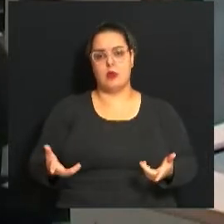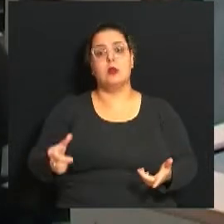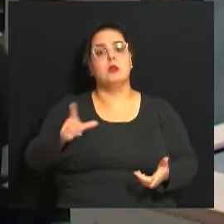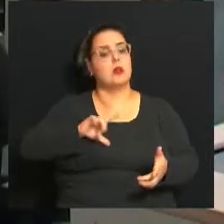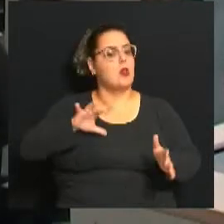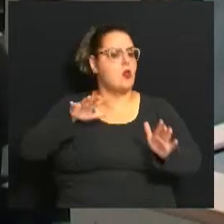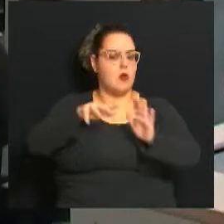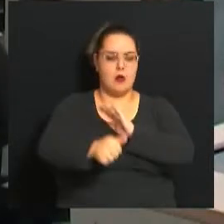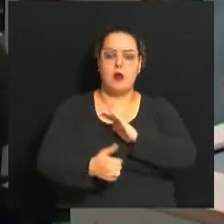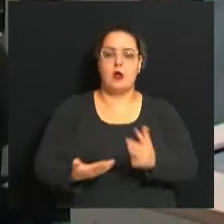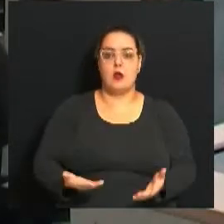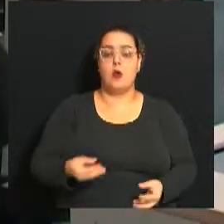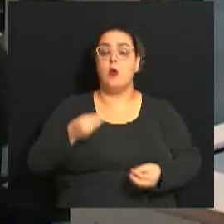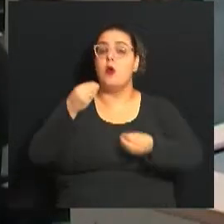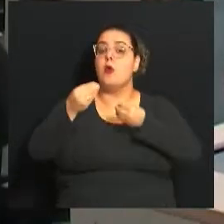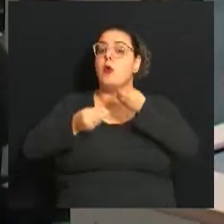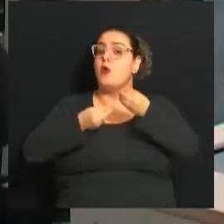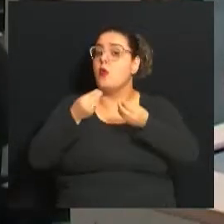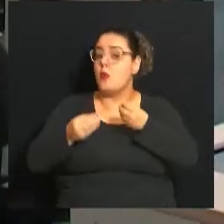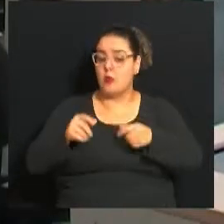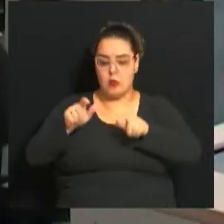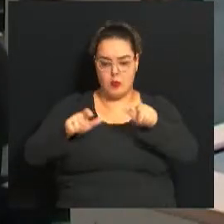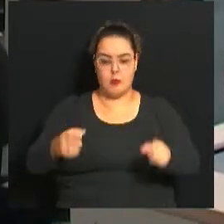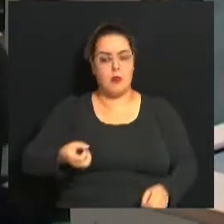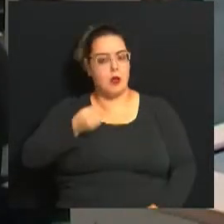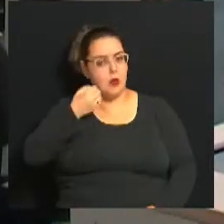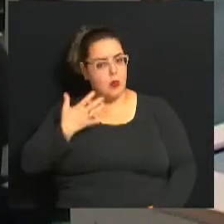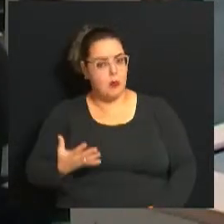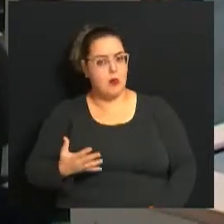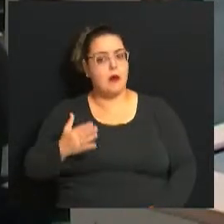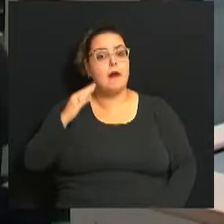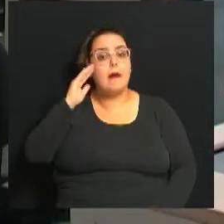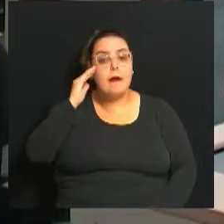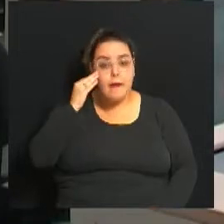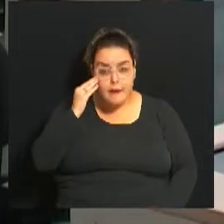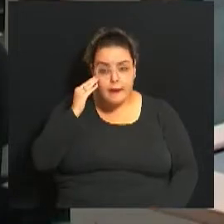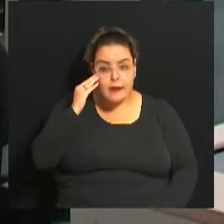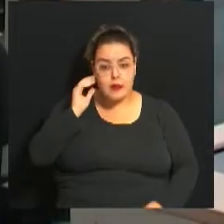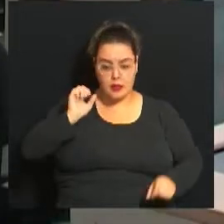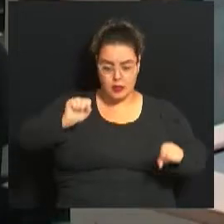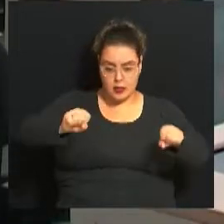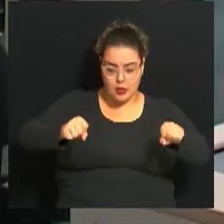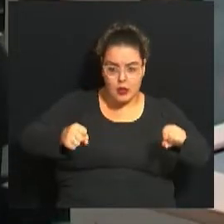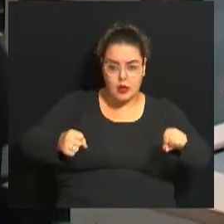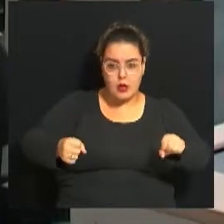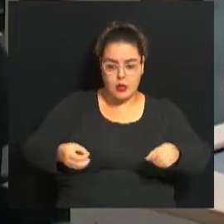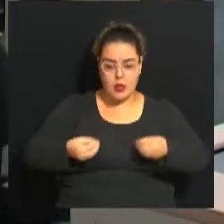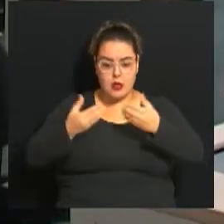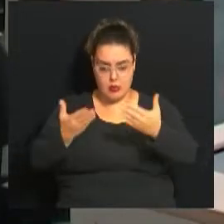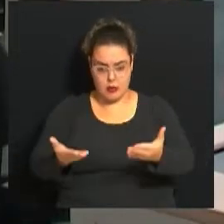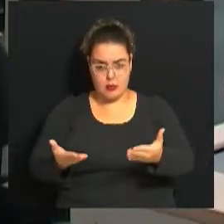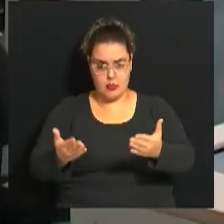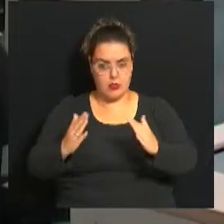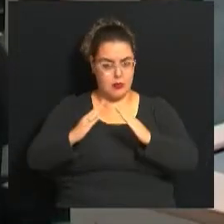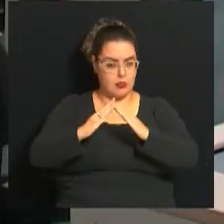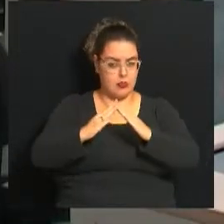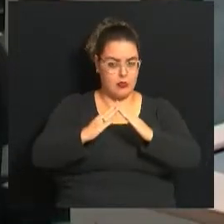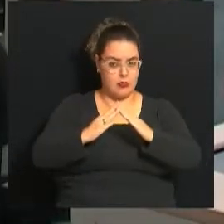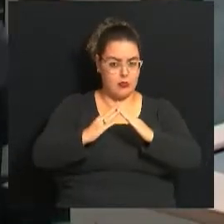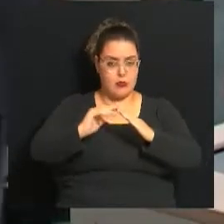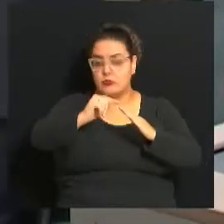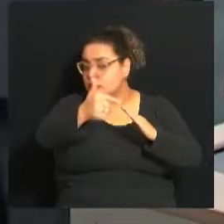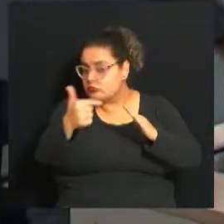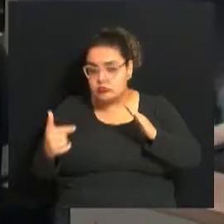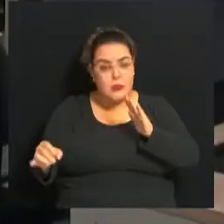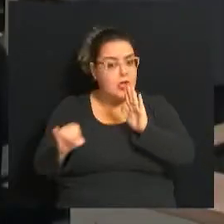Agora, como que a pessoa do bem identifica esse entregador se ele chega na frente da casa dele? Não tem essa